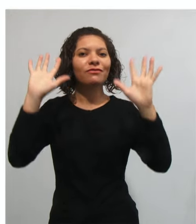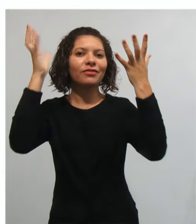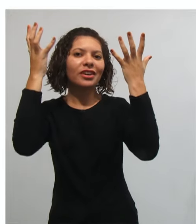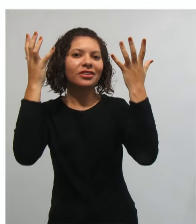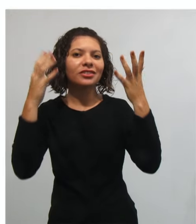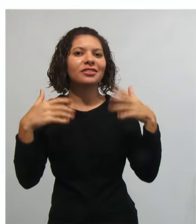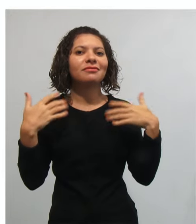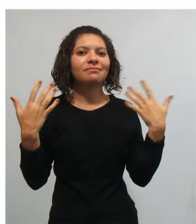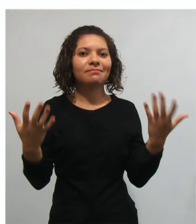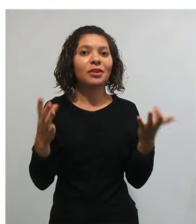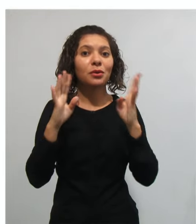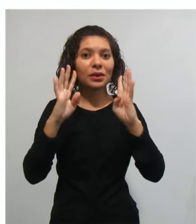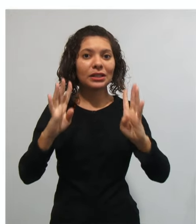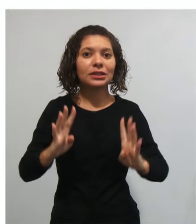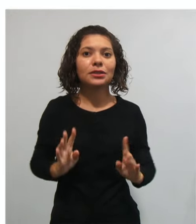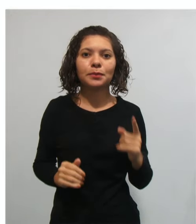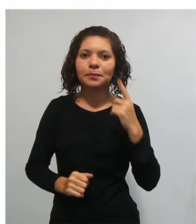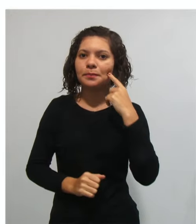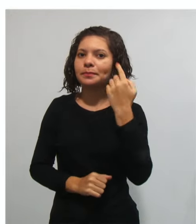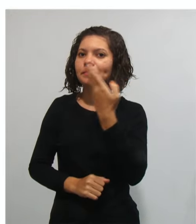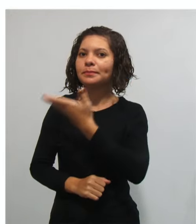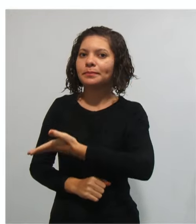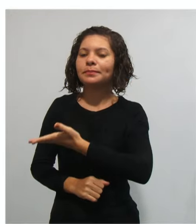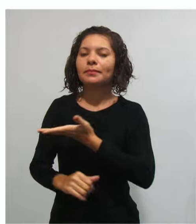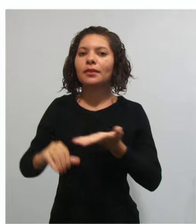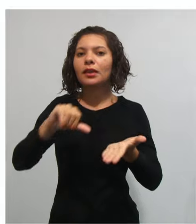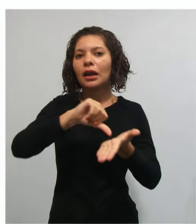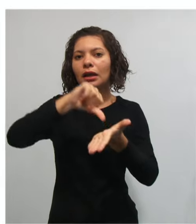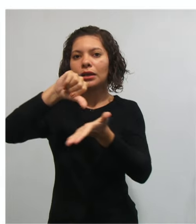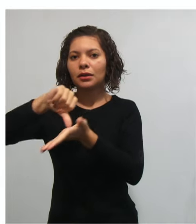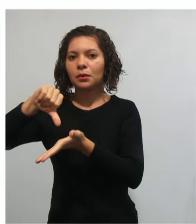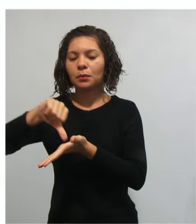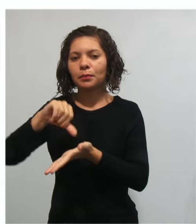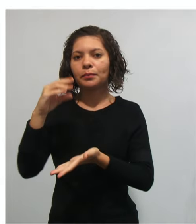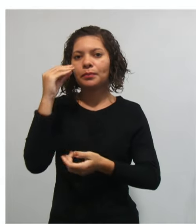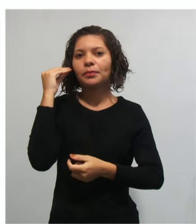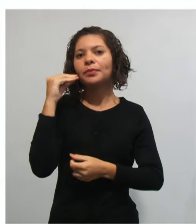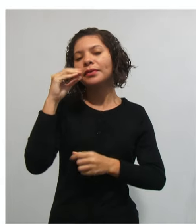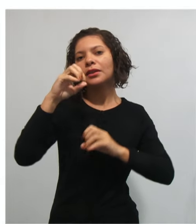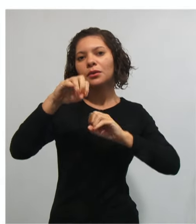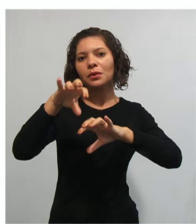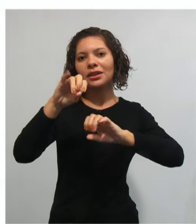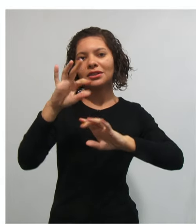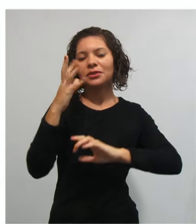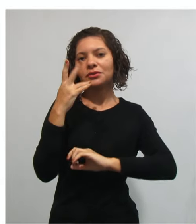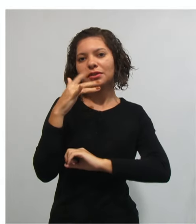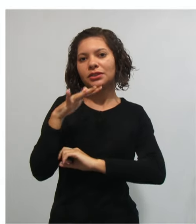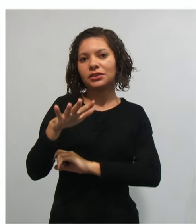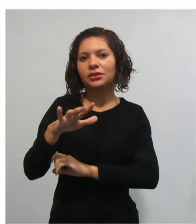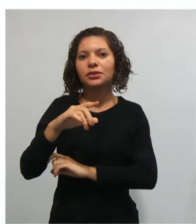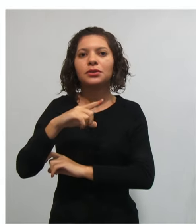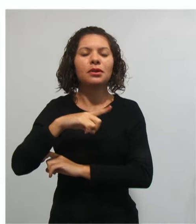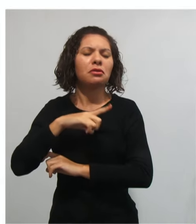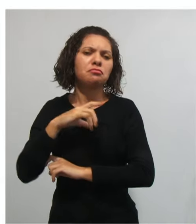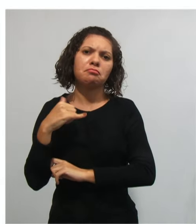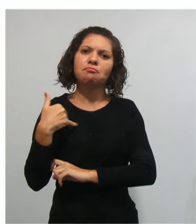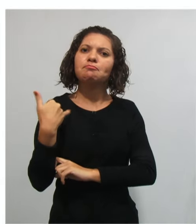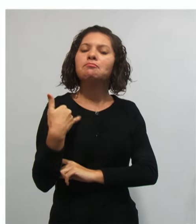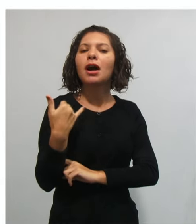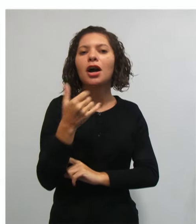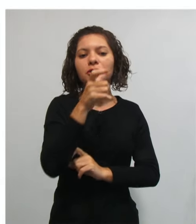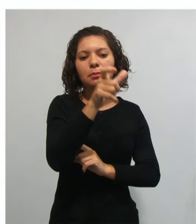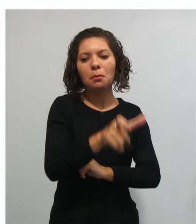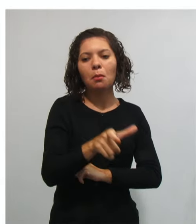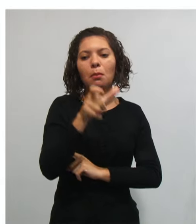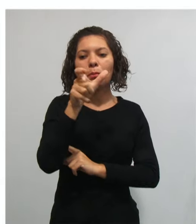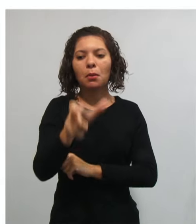festes Então o que eu quero te chamar atenção é que no campo de experiência da Educação Infantil por exemplo nós temos as faixas